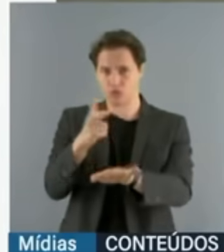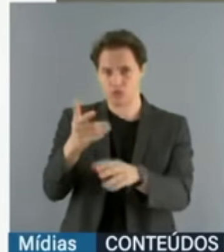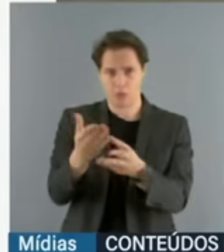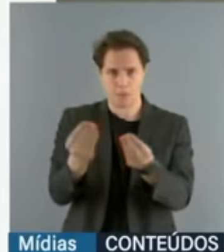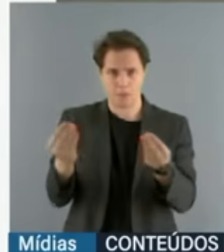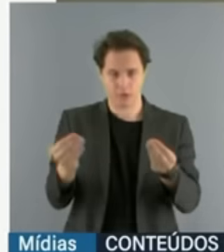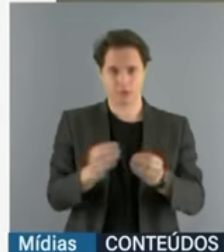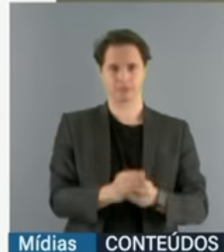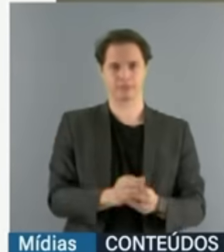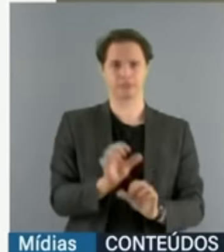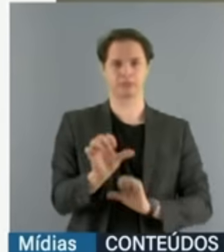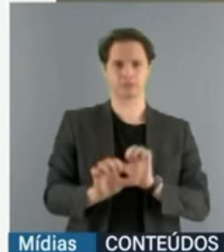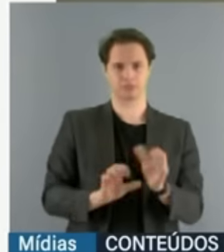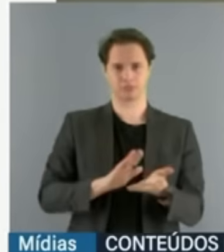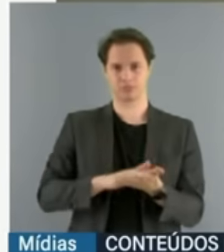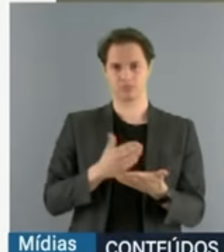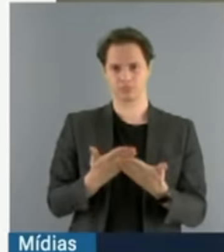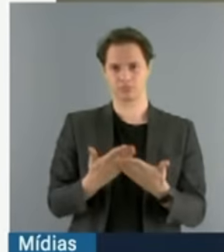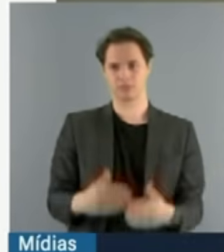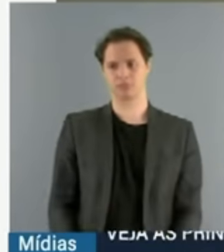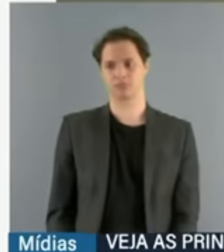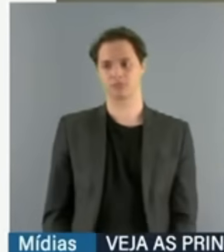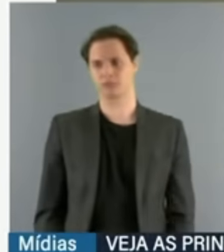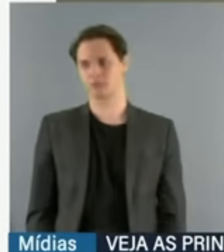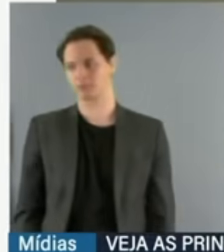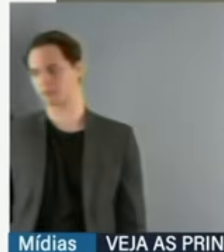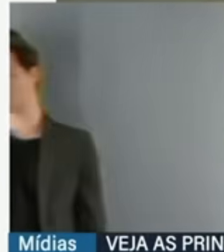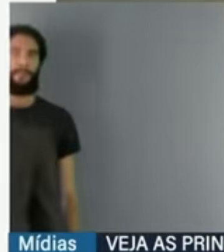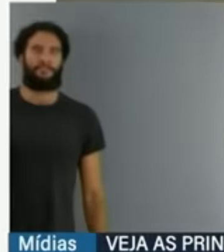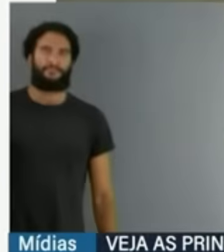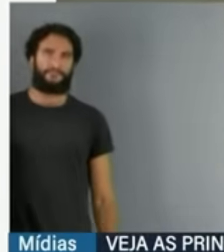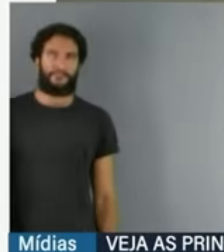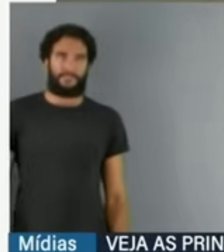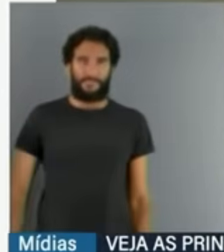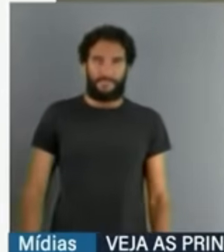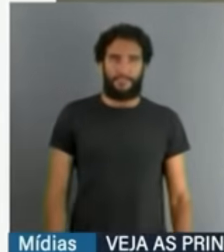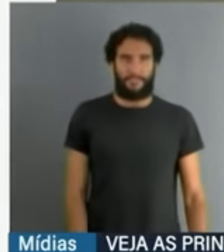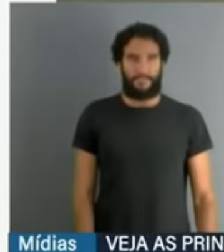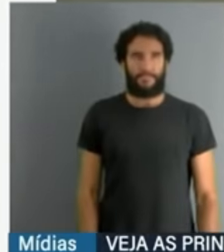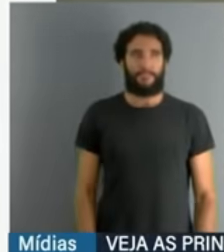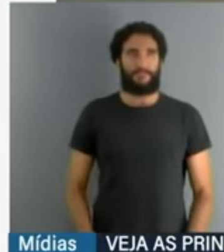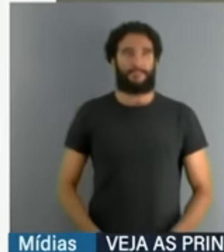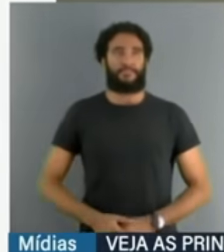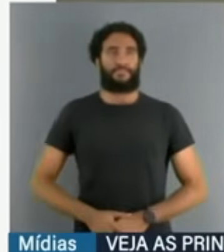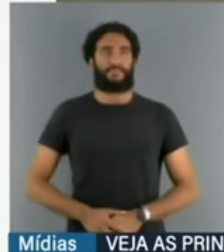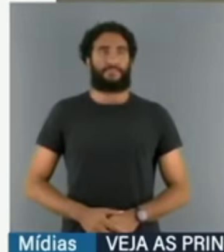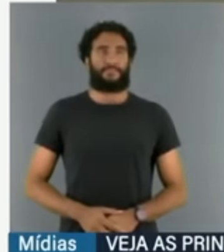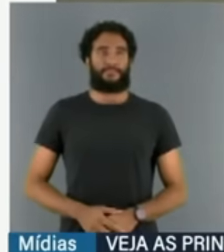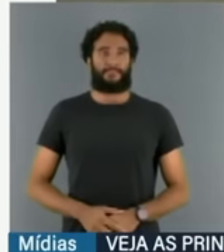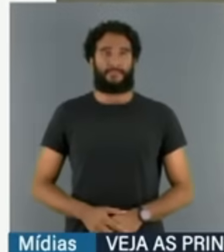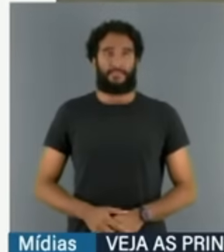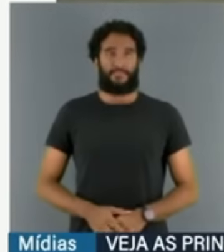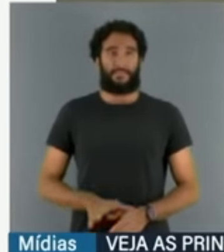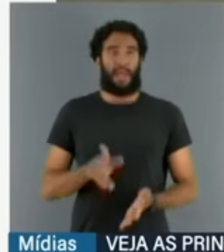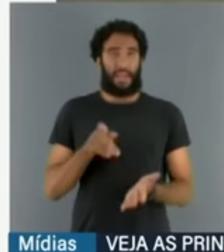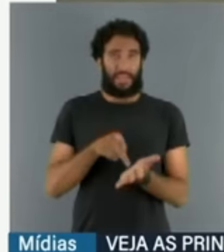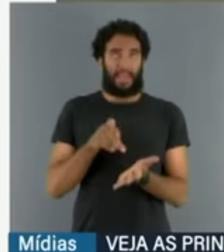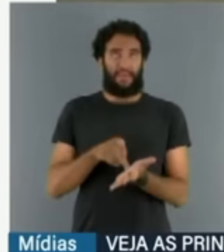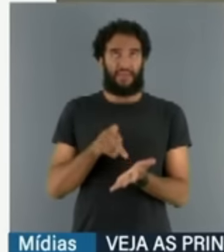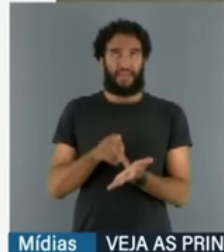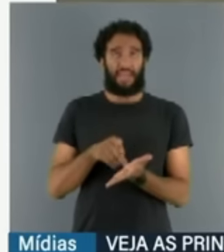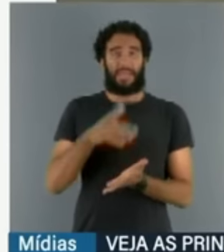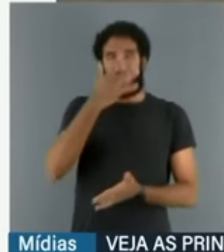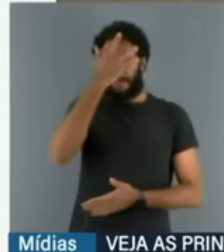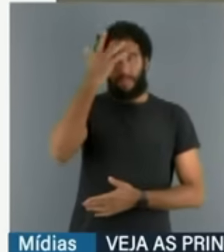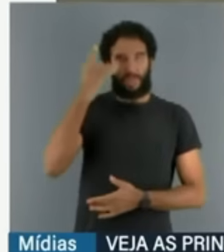ainda significativa. Ali, na verdade, já é o comandante, bem ali com aquele